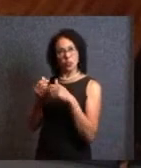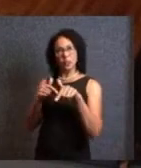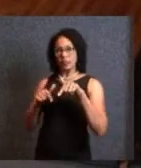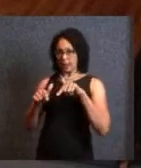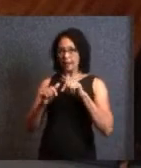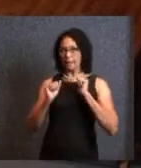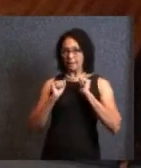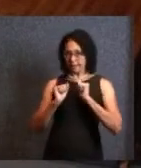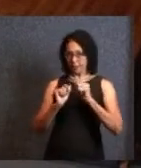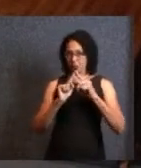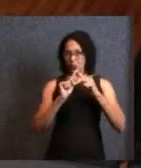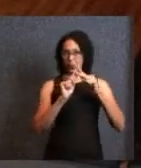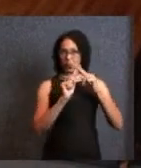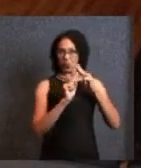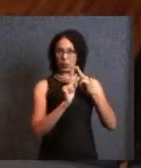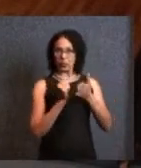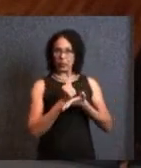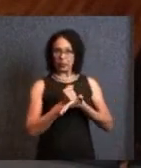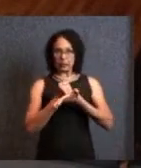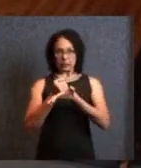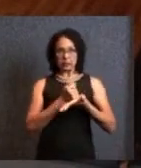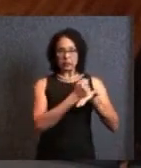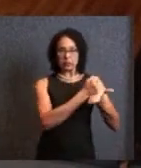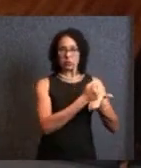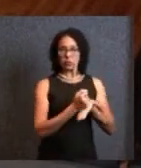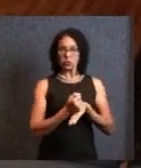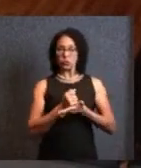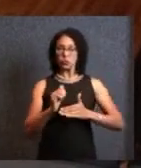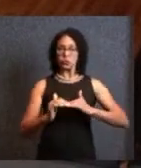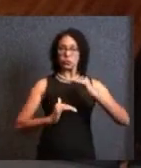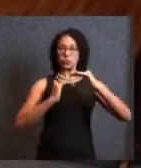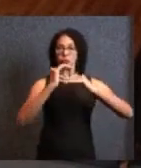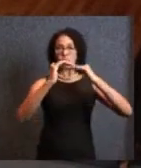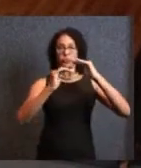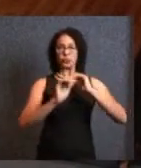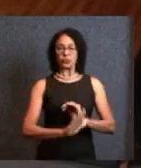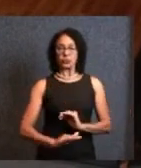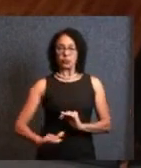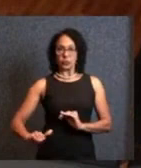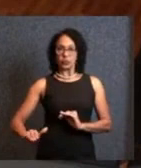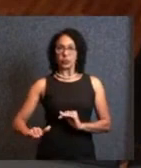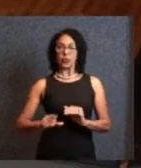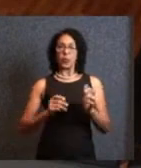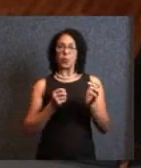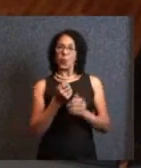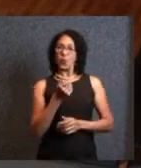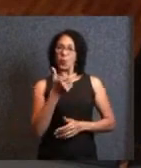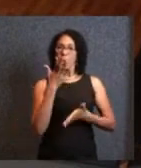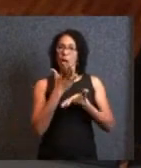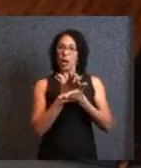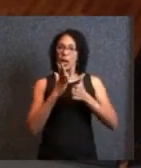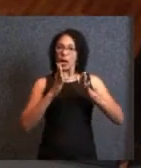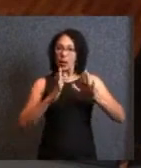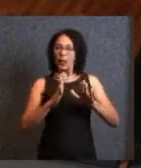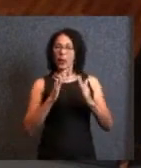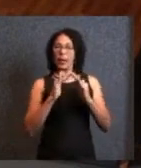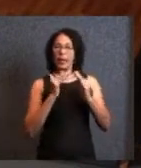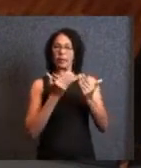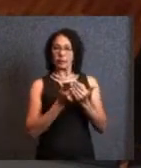também para o desempenho das crianças nos anos finais. Olha só,